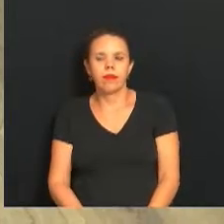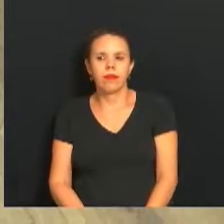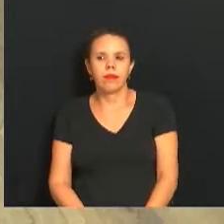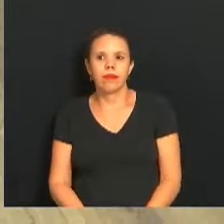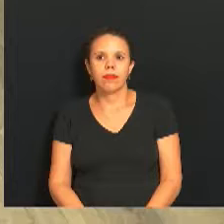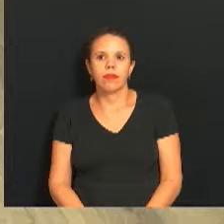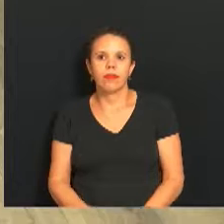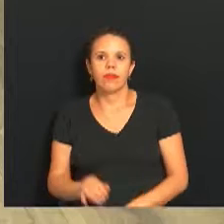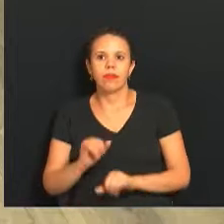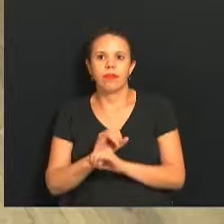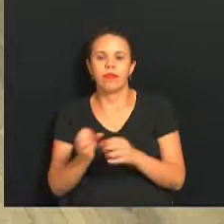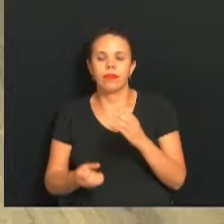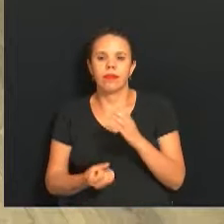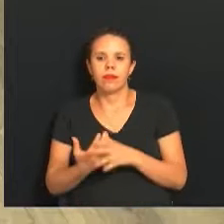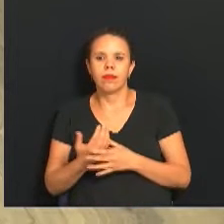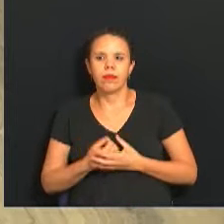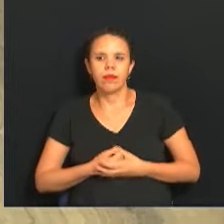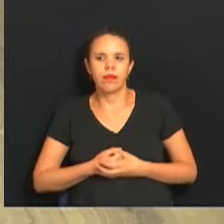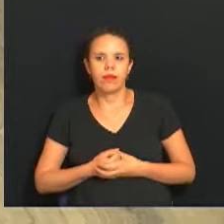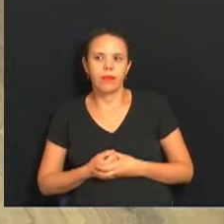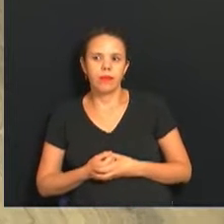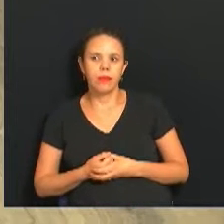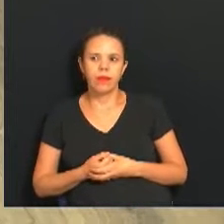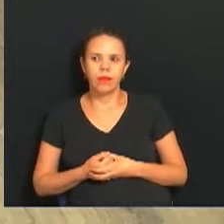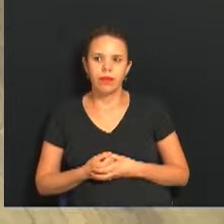Confira agora os destaques de hoje.